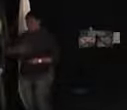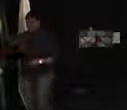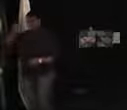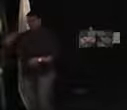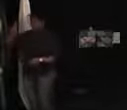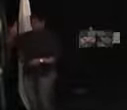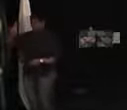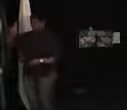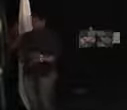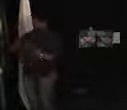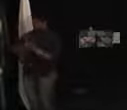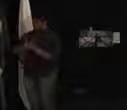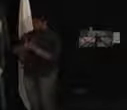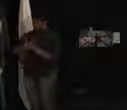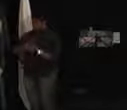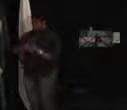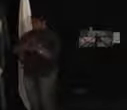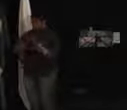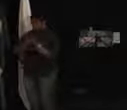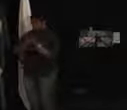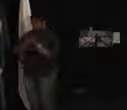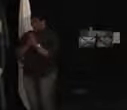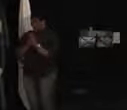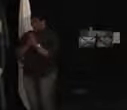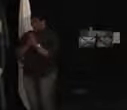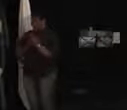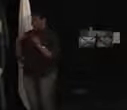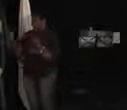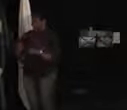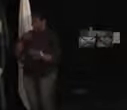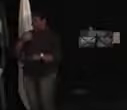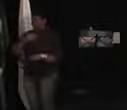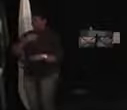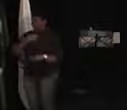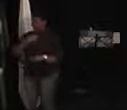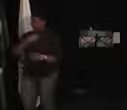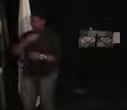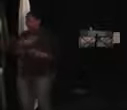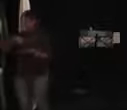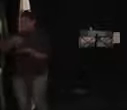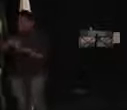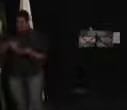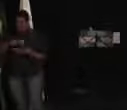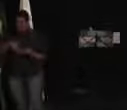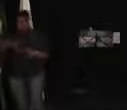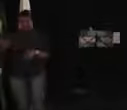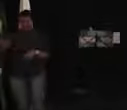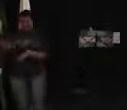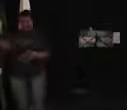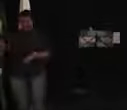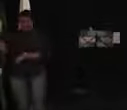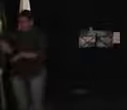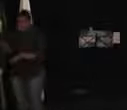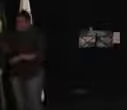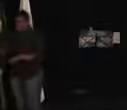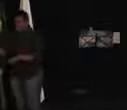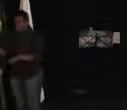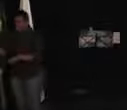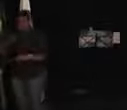chefe, não é isso? Então, em muitas situações, eu estou lá na secretaria, correndo para um lado para o outro, reclamando,